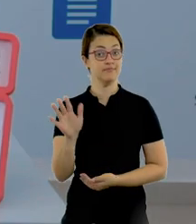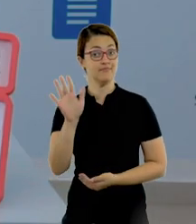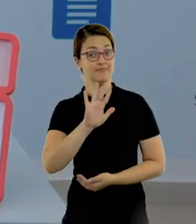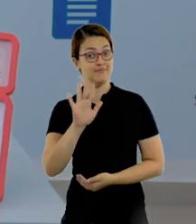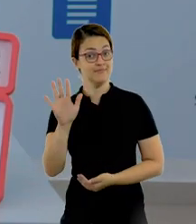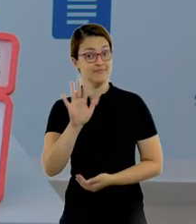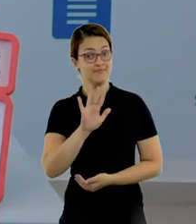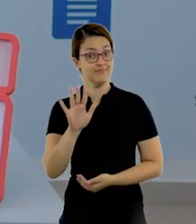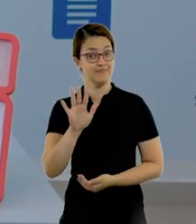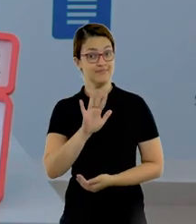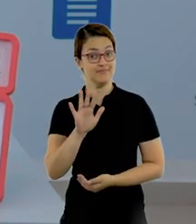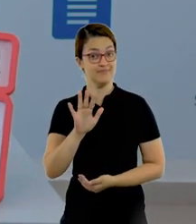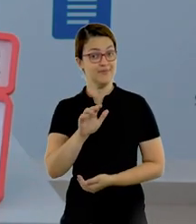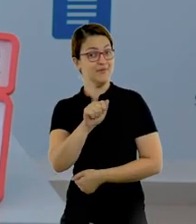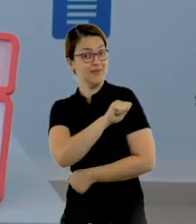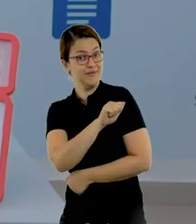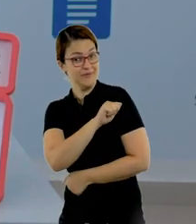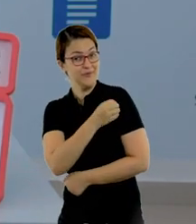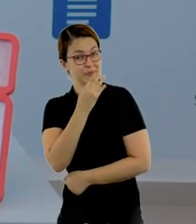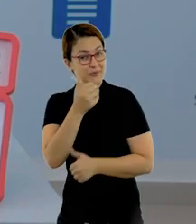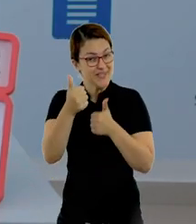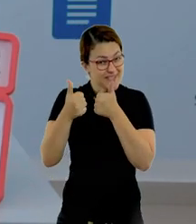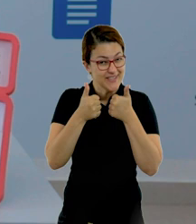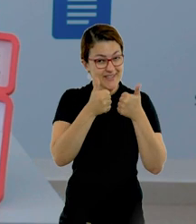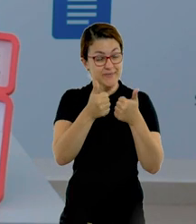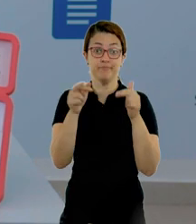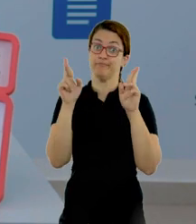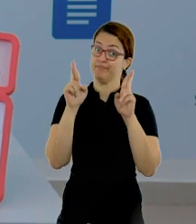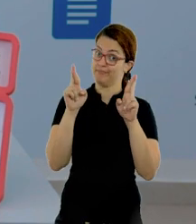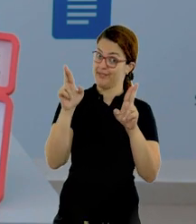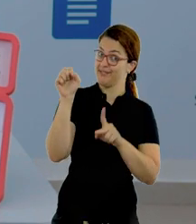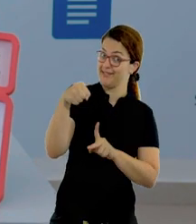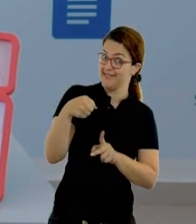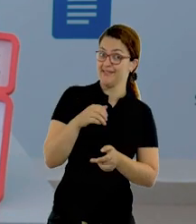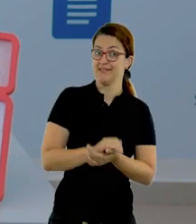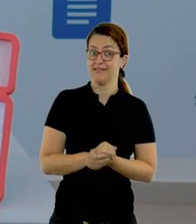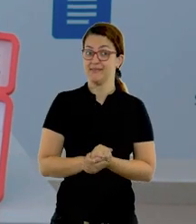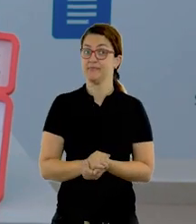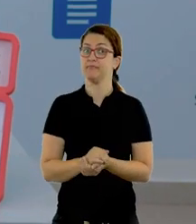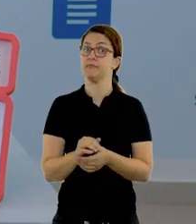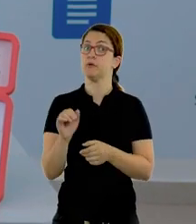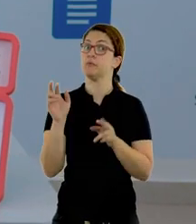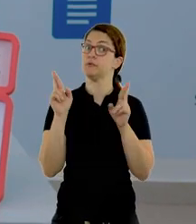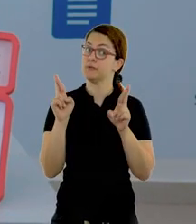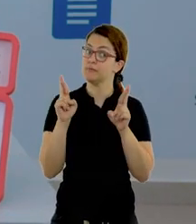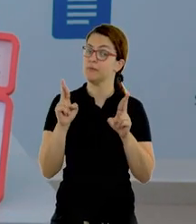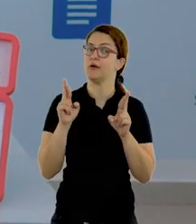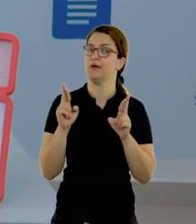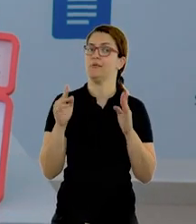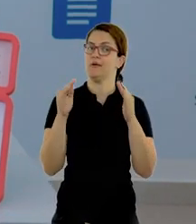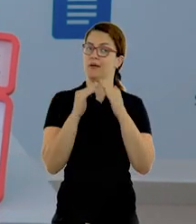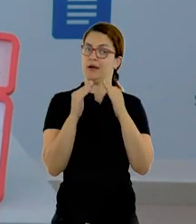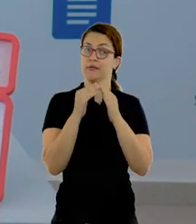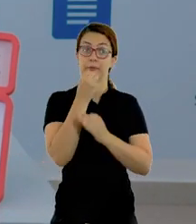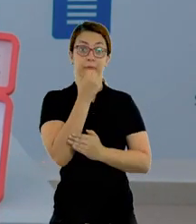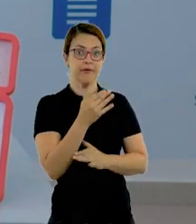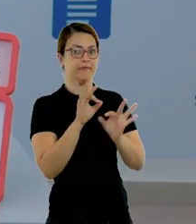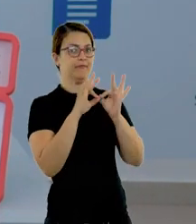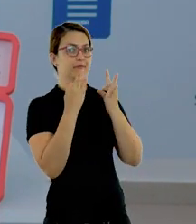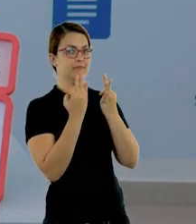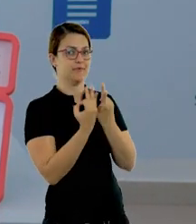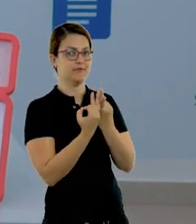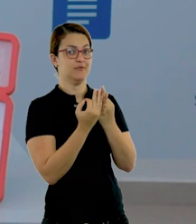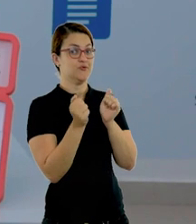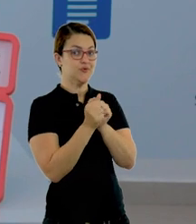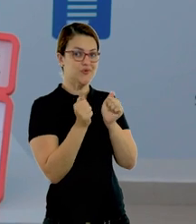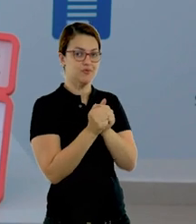Olá, queridos e queridas alunas, tudo bem com vocês? Espero que sim, espero que esteja em casa bem com suas famílias. Hoje estou